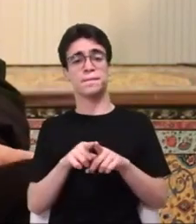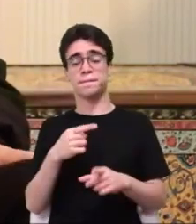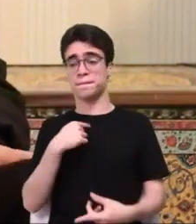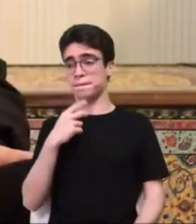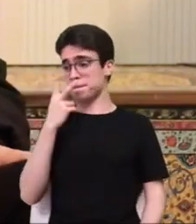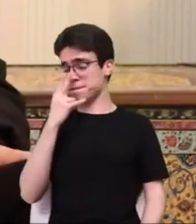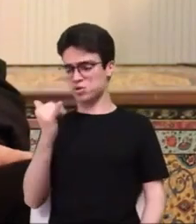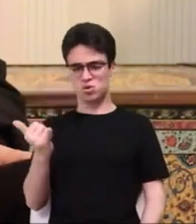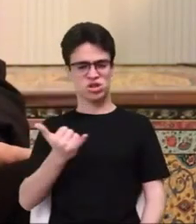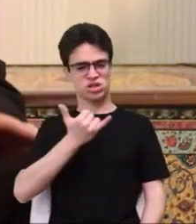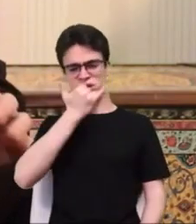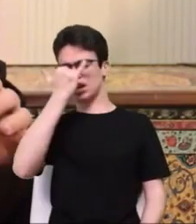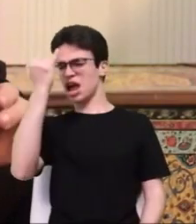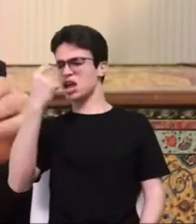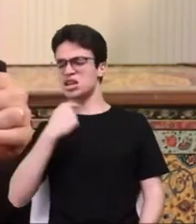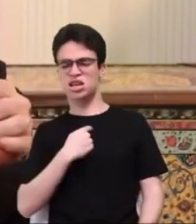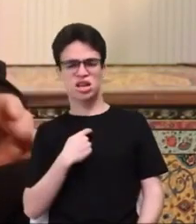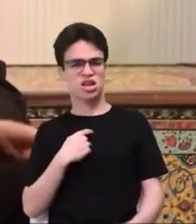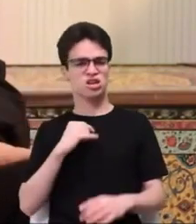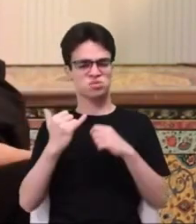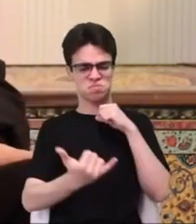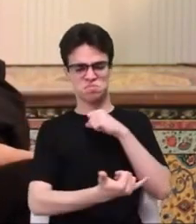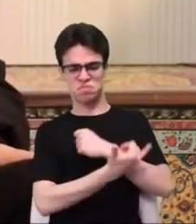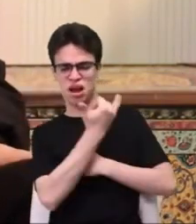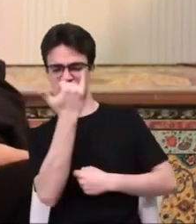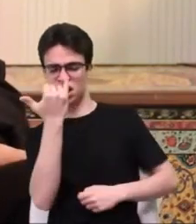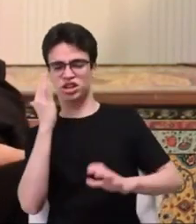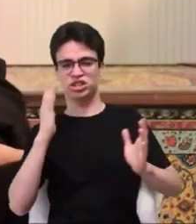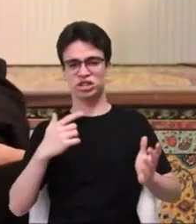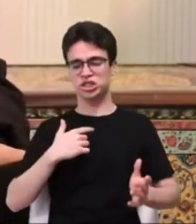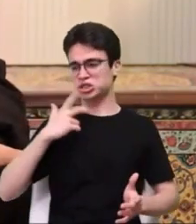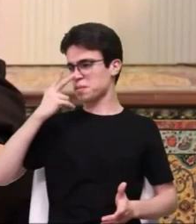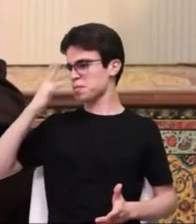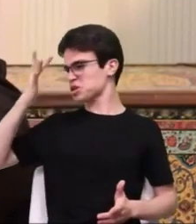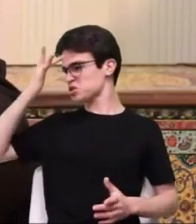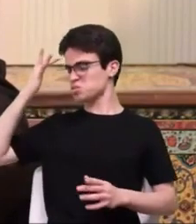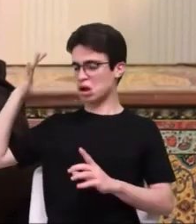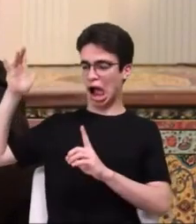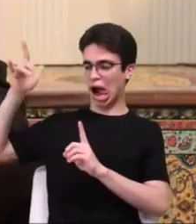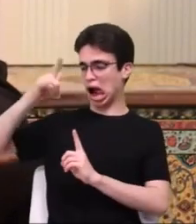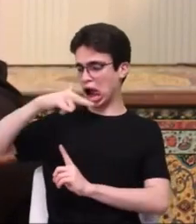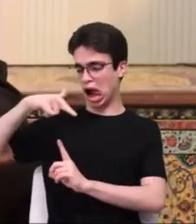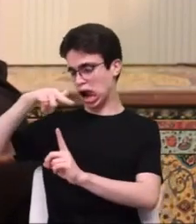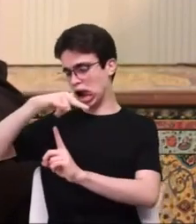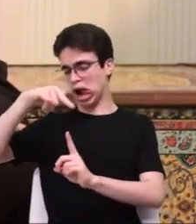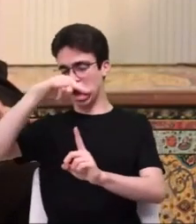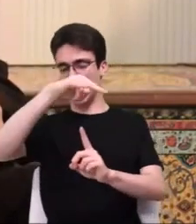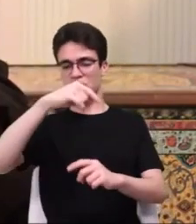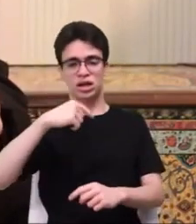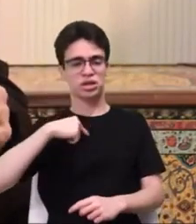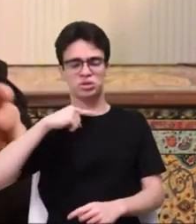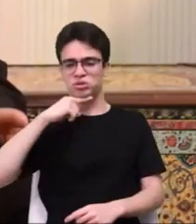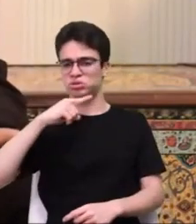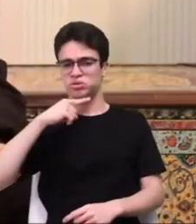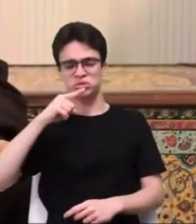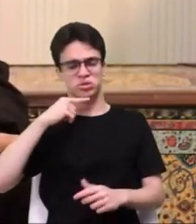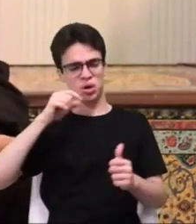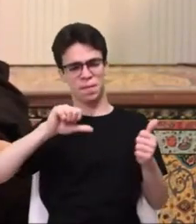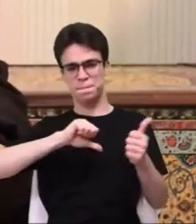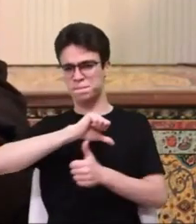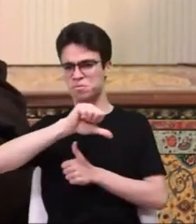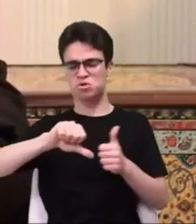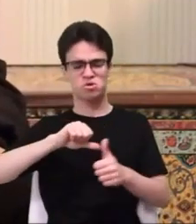estava enganando a mim mesmo, que eu havia recebido uma lavagem cerebral, que não haveria possibilidade desta